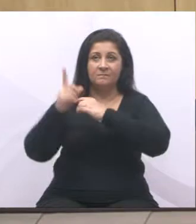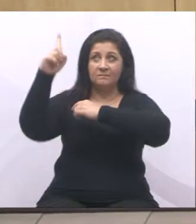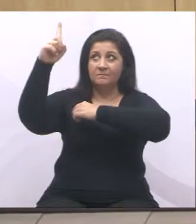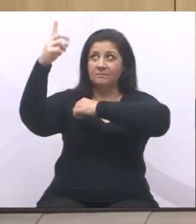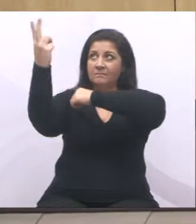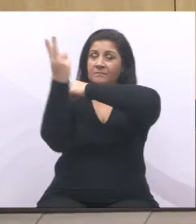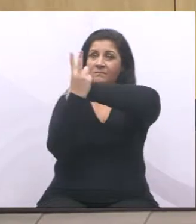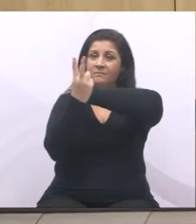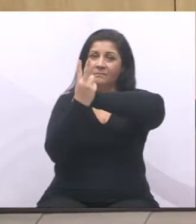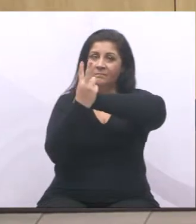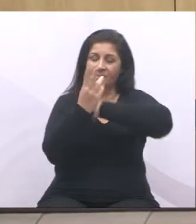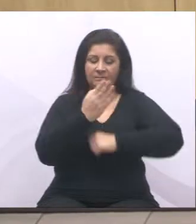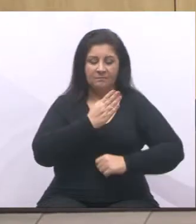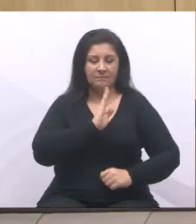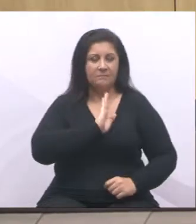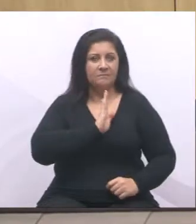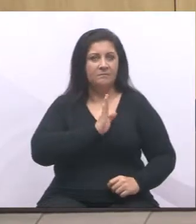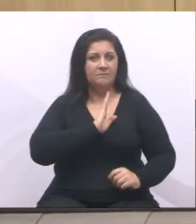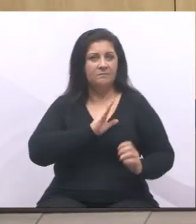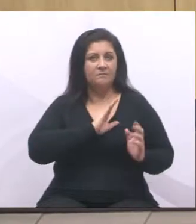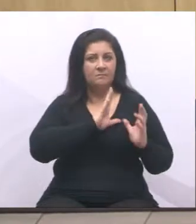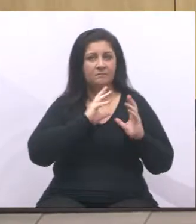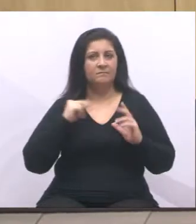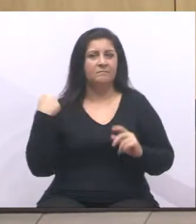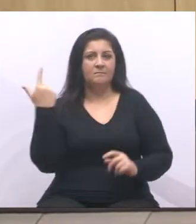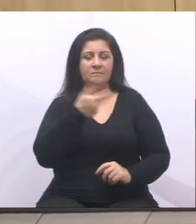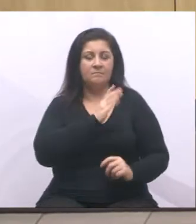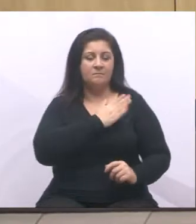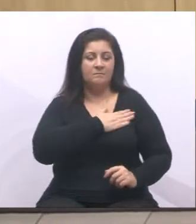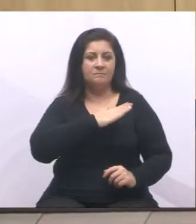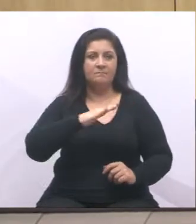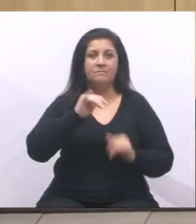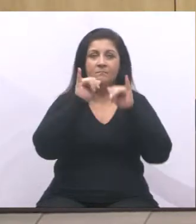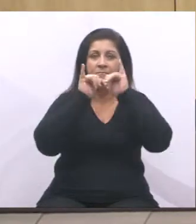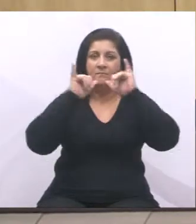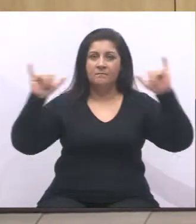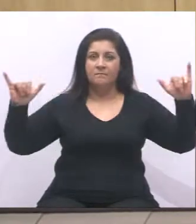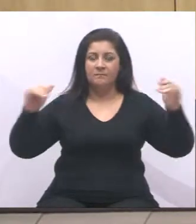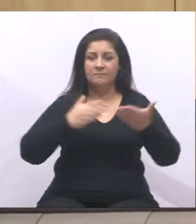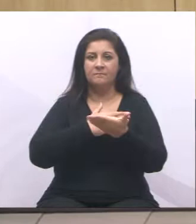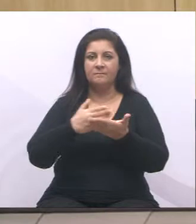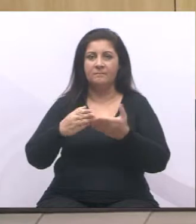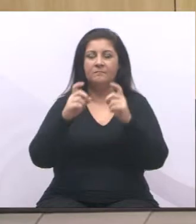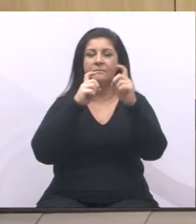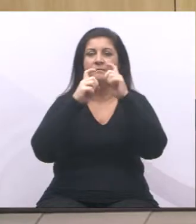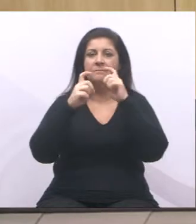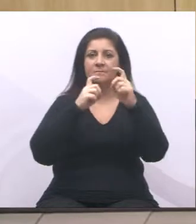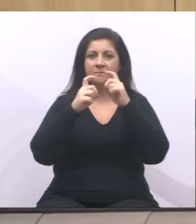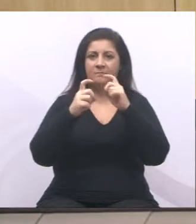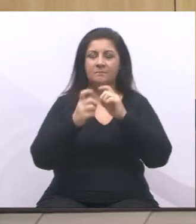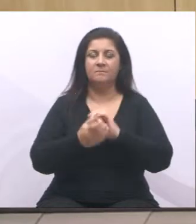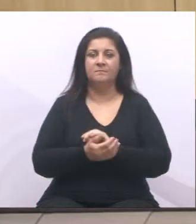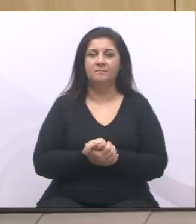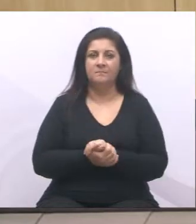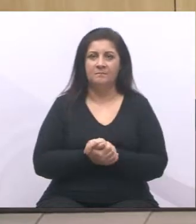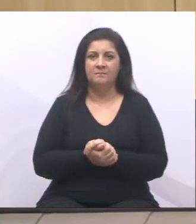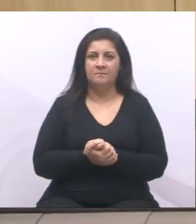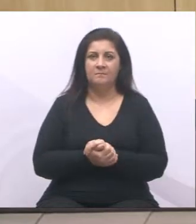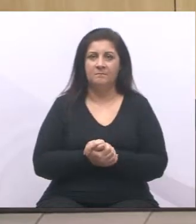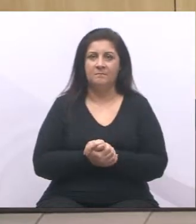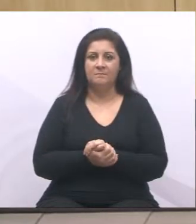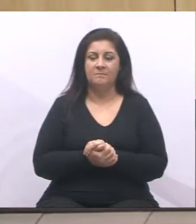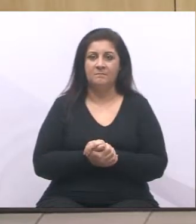pátria a que servimos, declaro aberta a presente sessão,